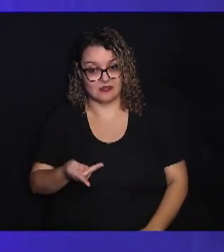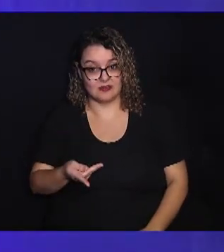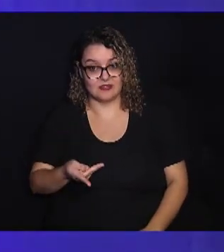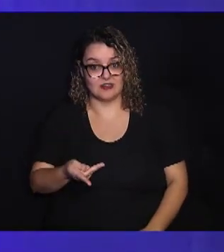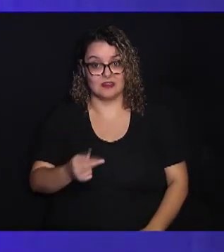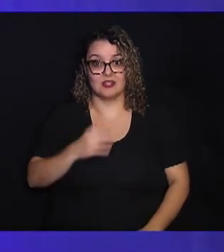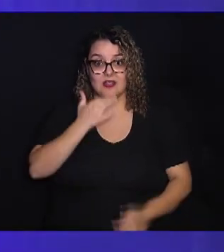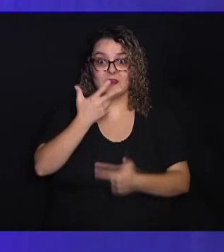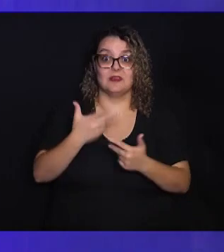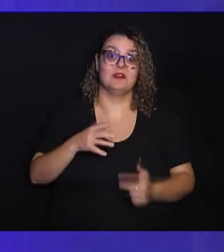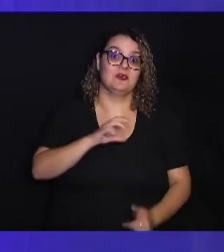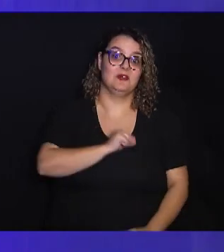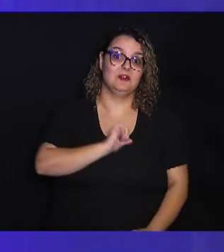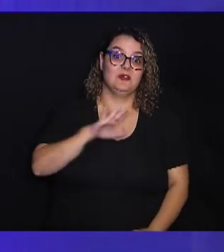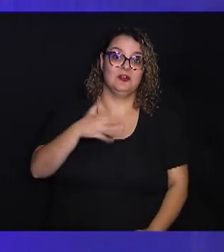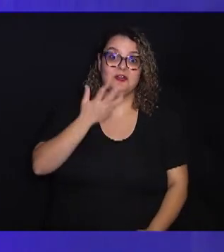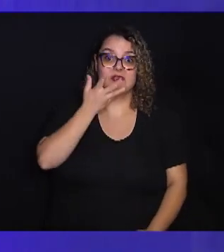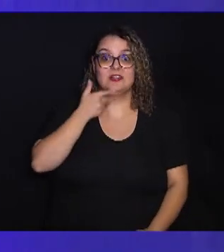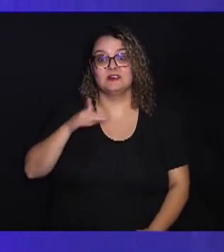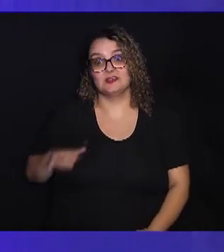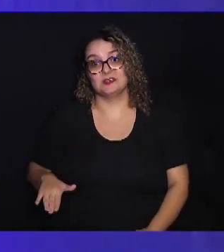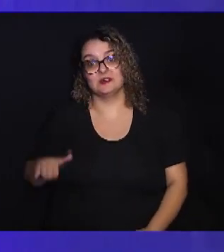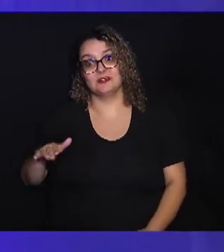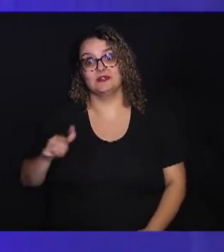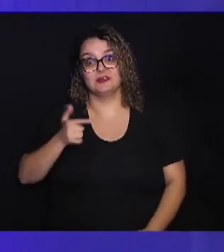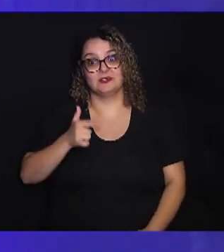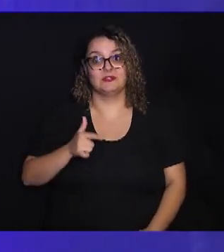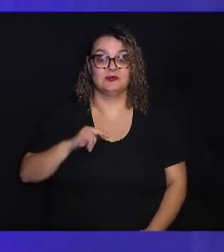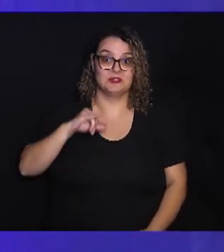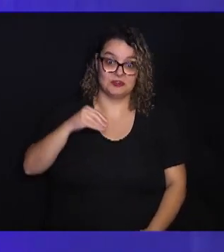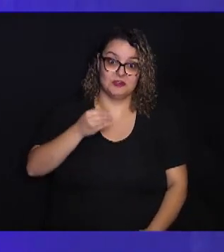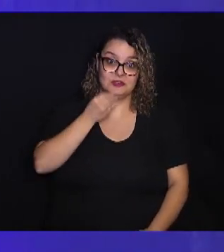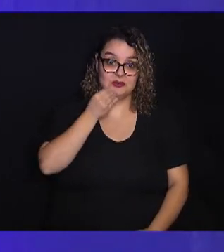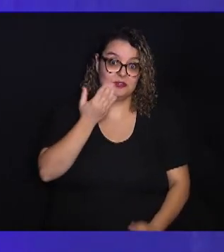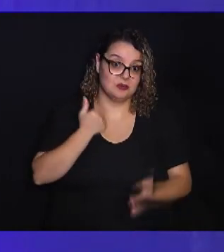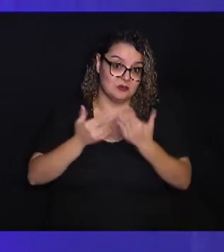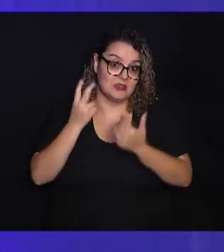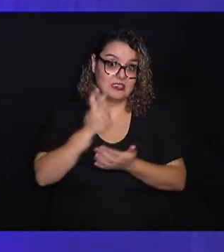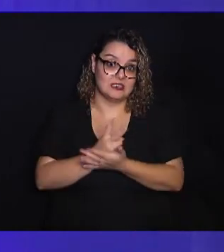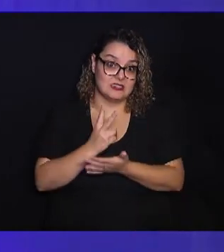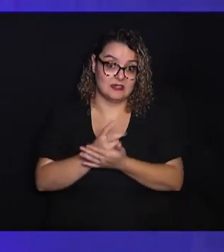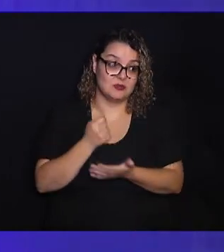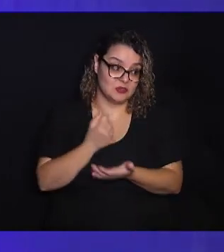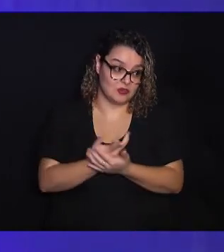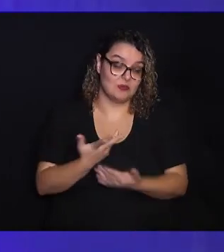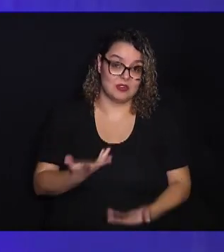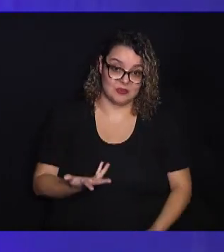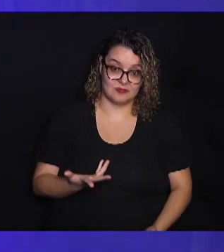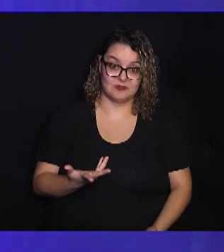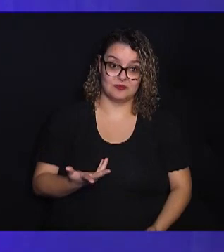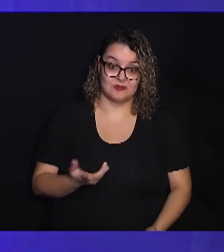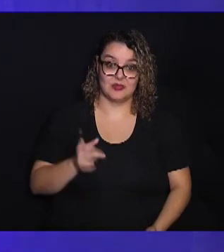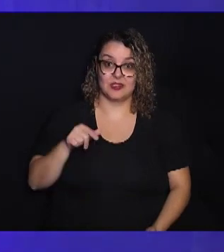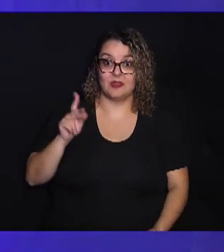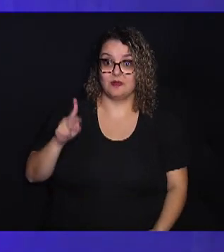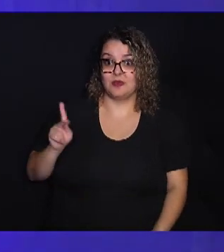fruta que ele gostava muito quando criança e não tinha oportunidade de comer, de comprar, e era uma professora que comia essa maçã, então